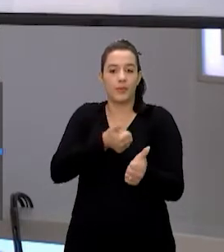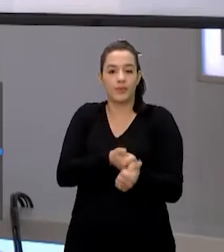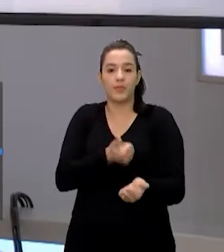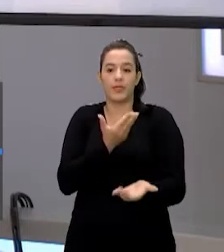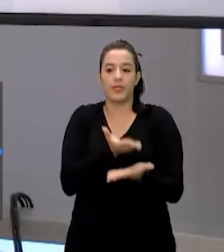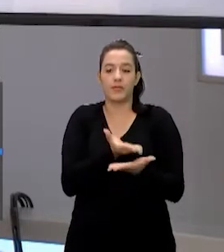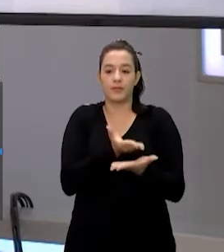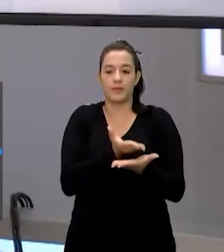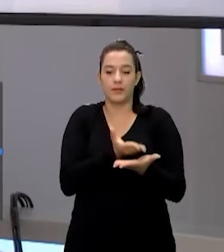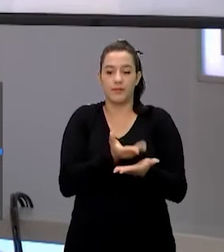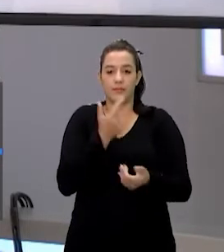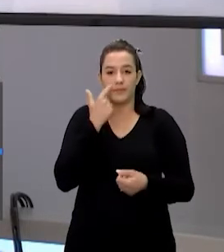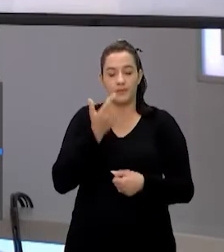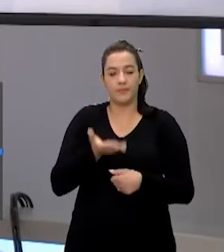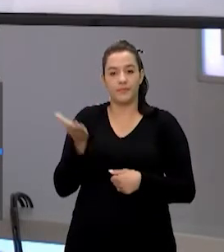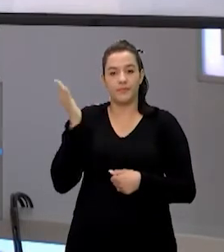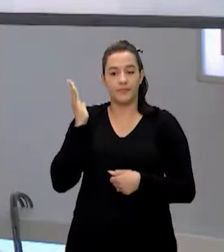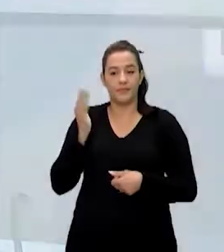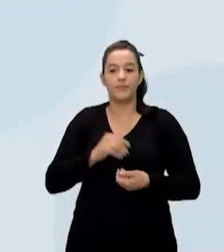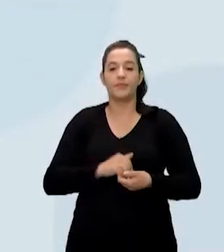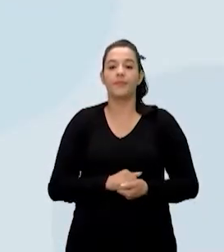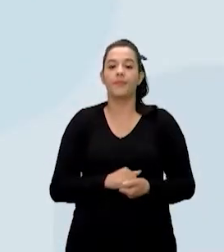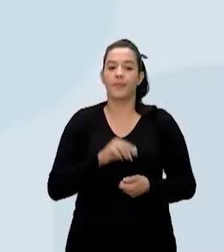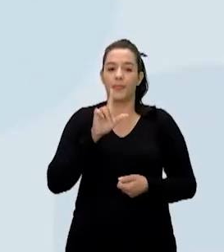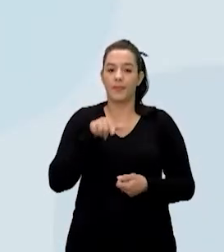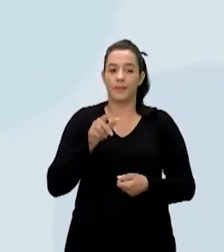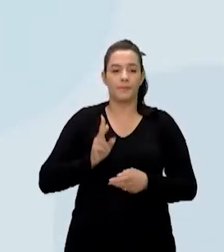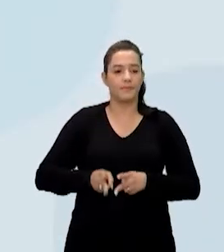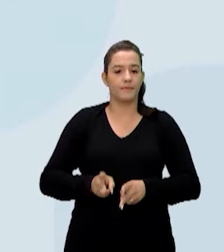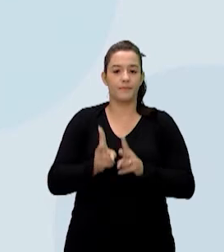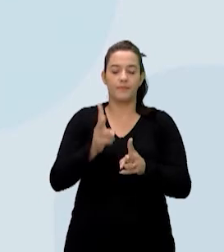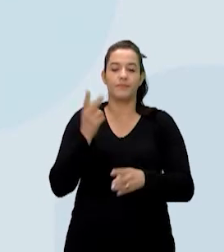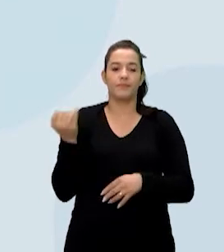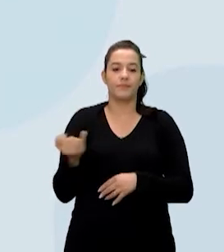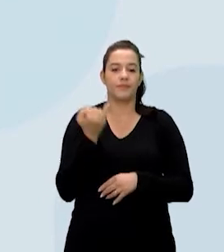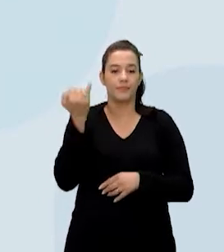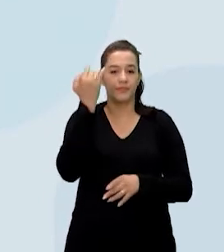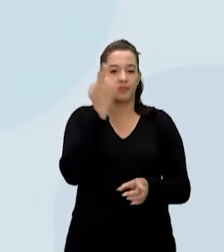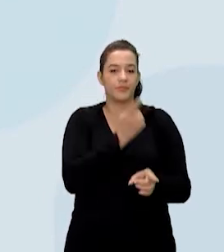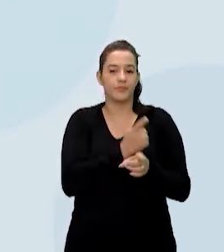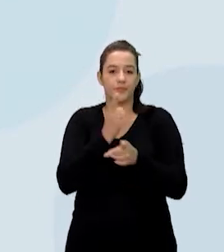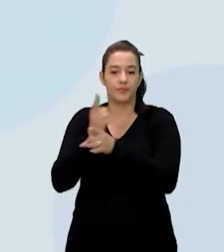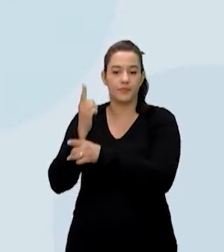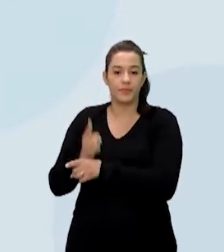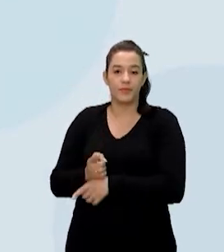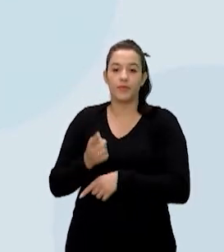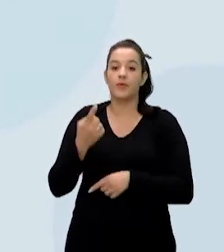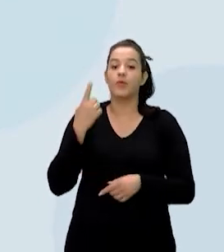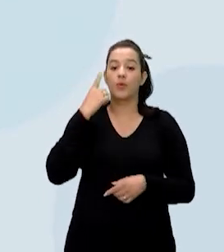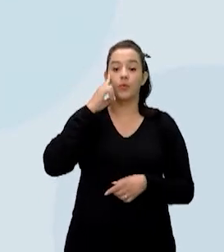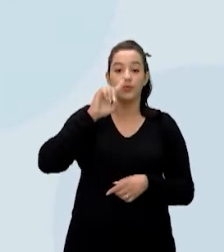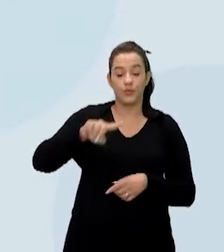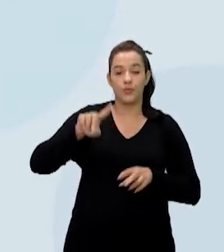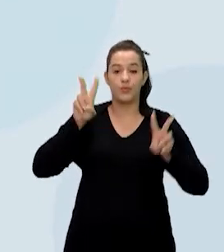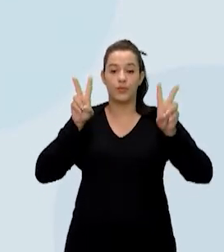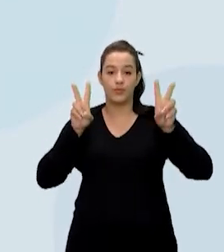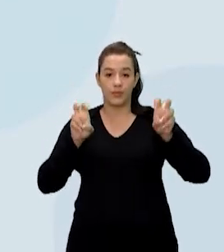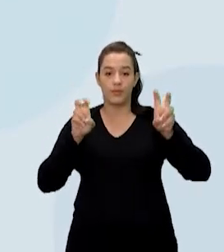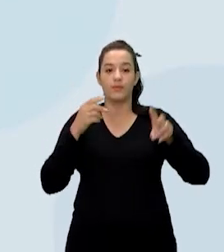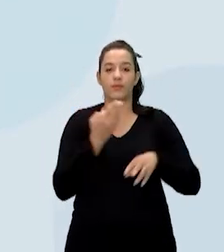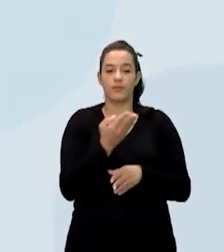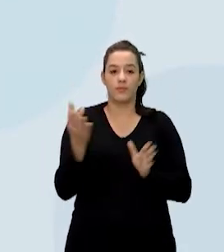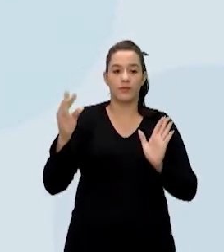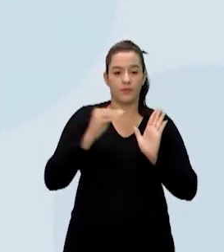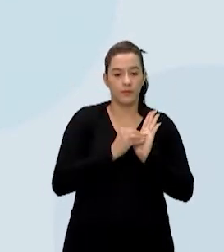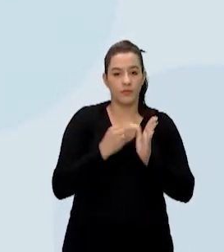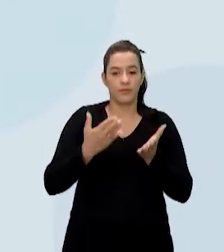nossas aulas, tá aí para vocês. Sempre importante, gente, identificar a aula com a data e o título, para você manter aí o seu caderno